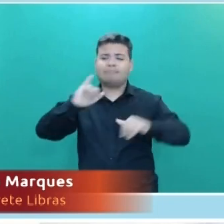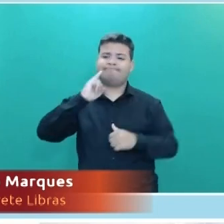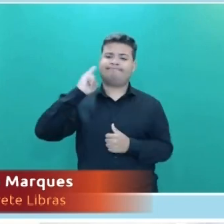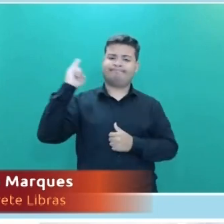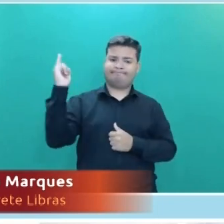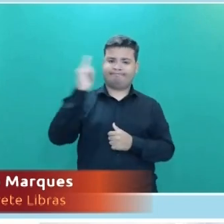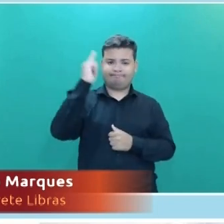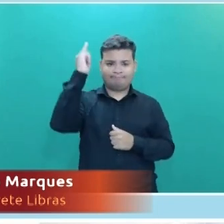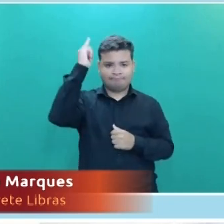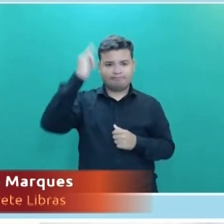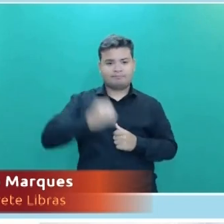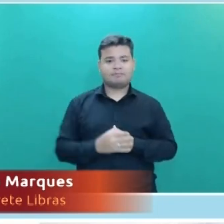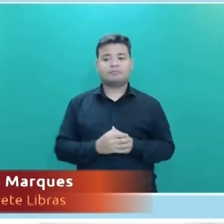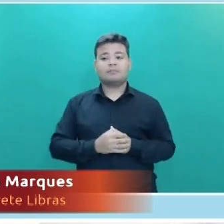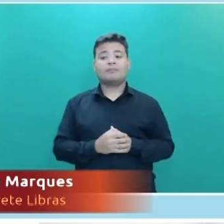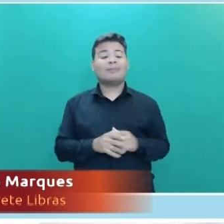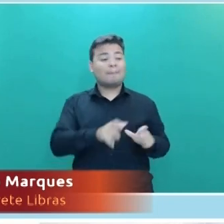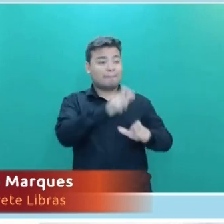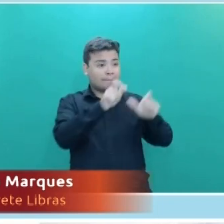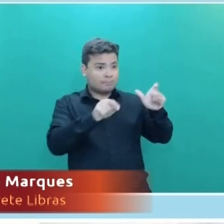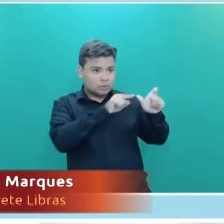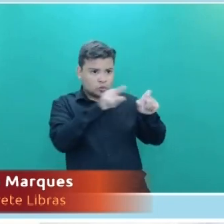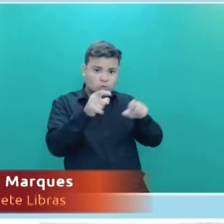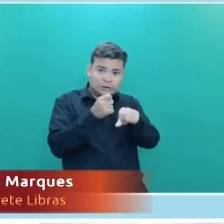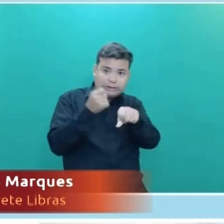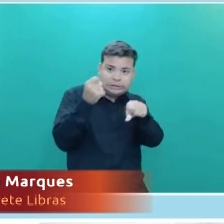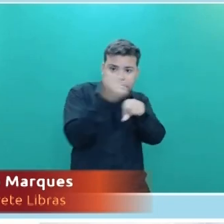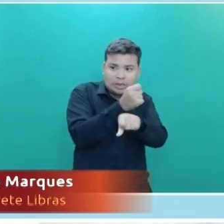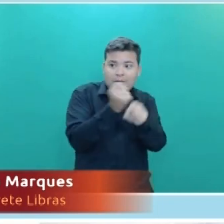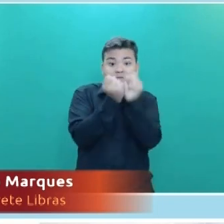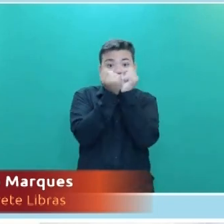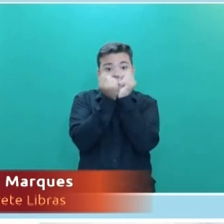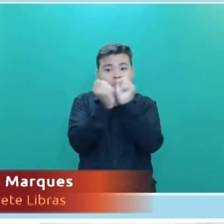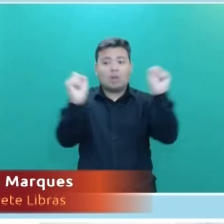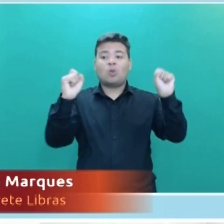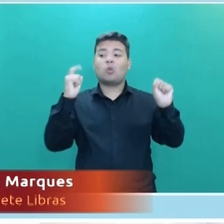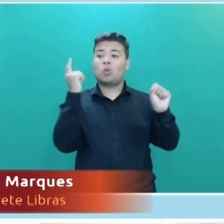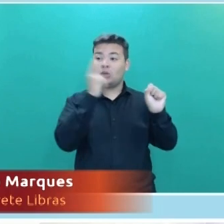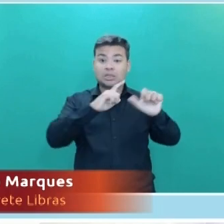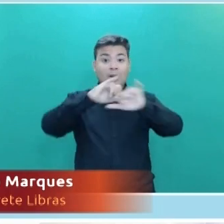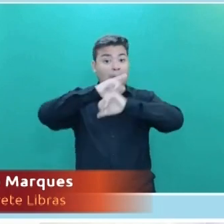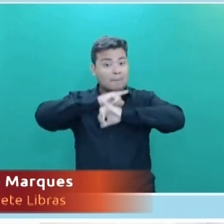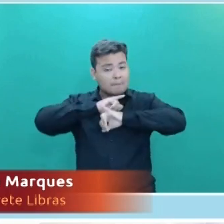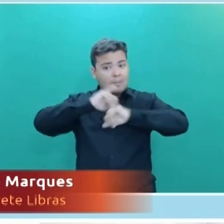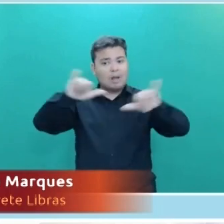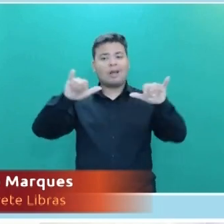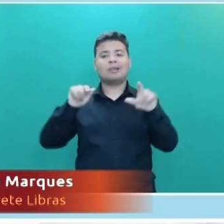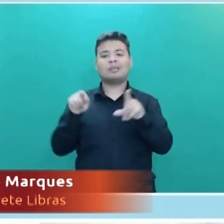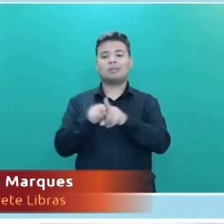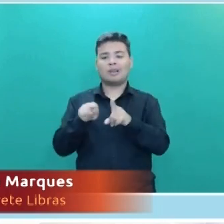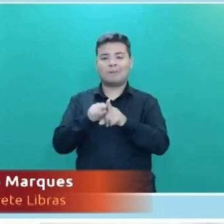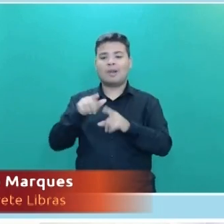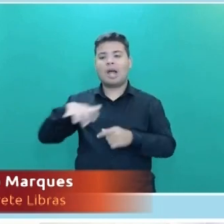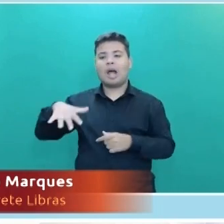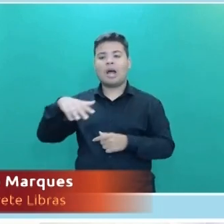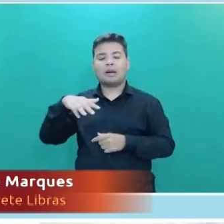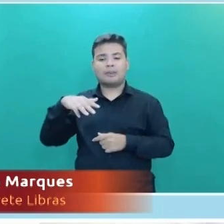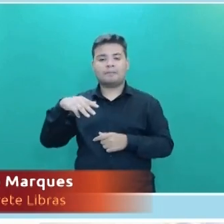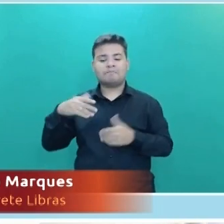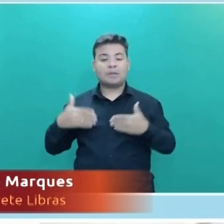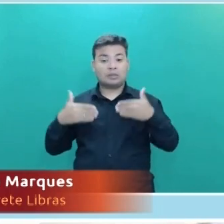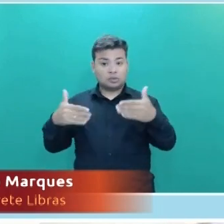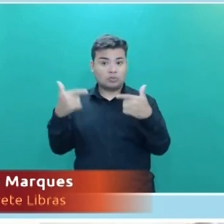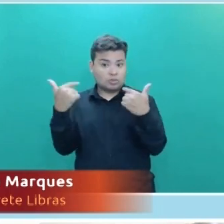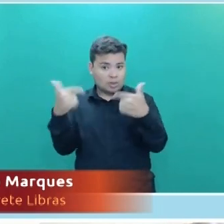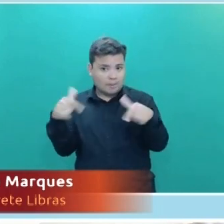das pessoas que são libertadas, o acompanhamento no Ministério do Trabalho e do Emprego, isso é muito